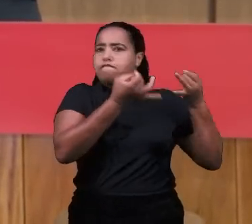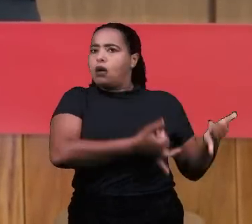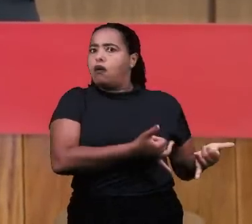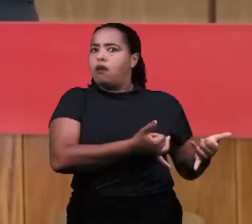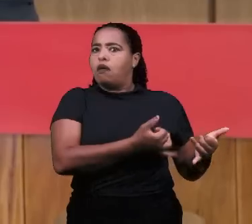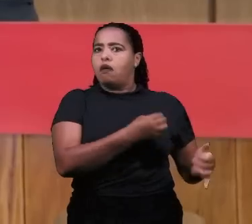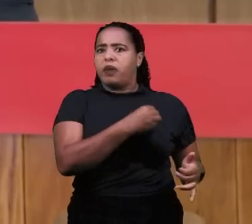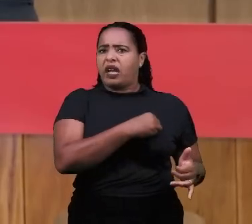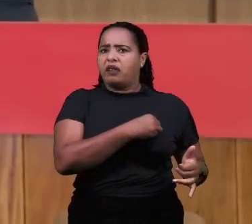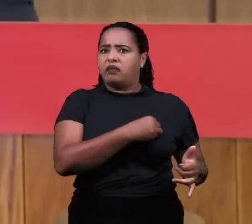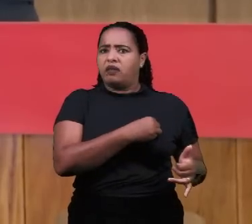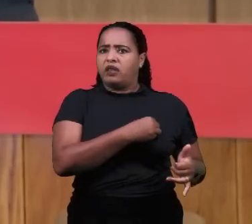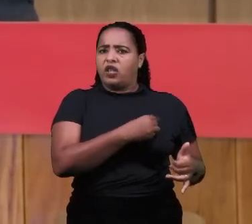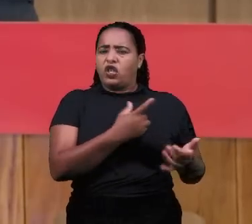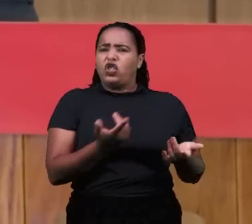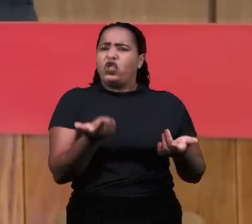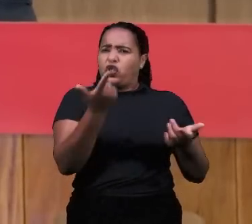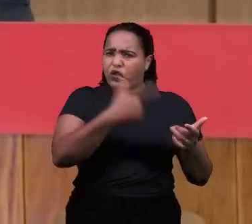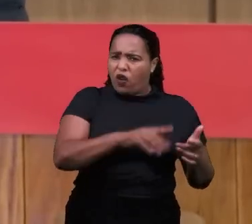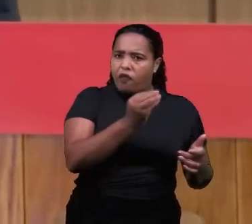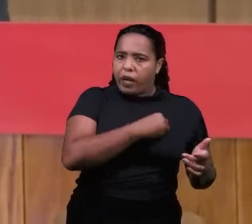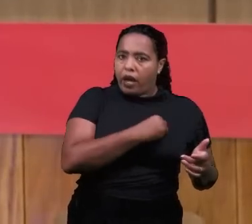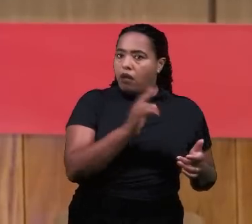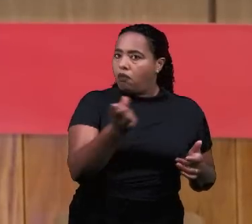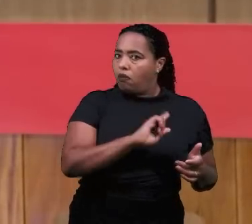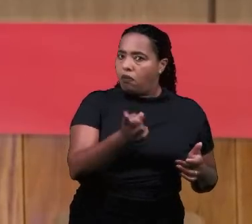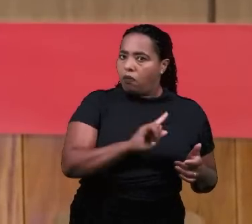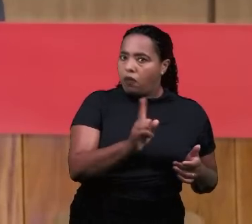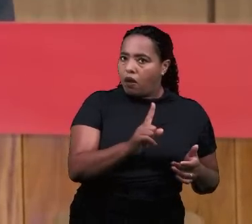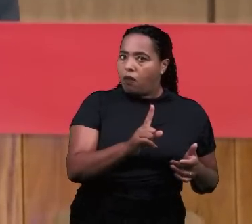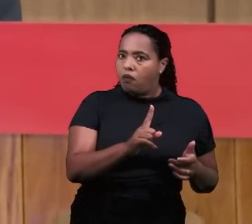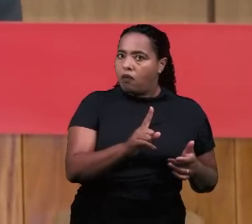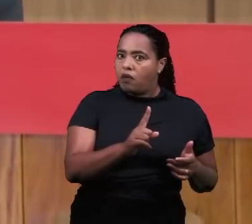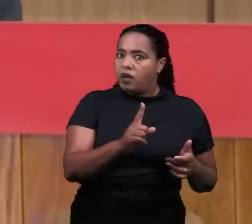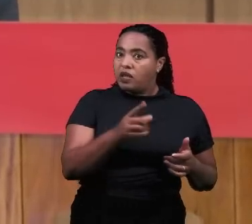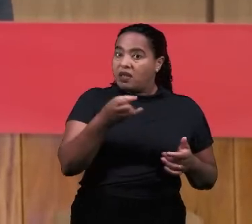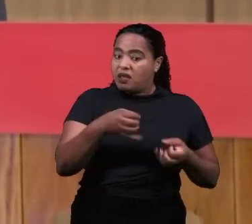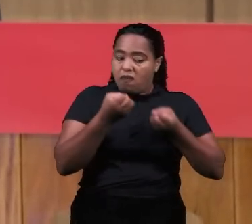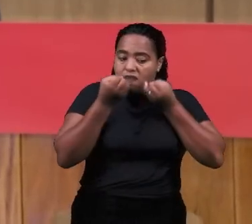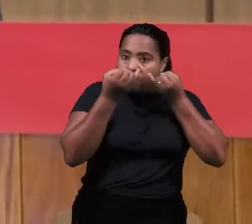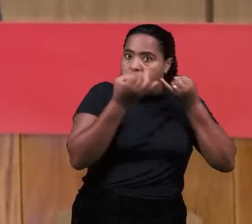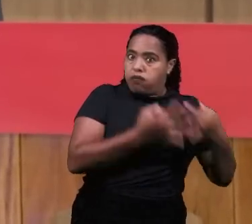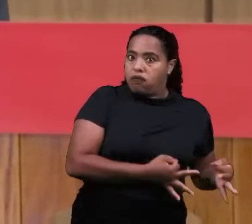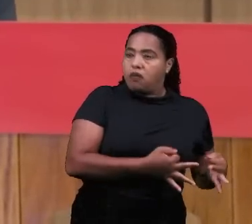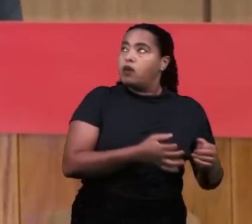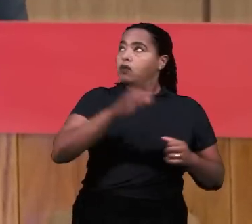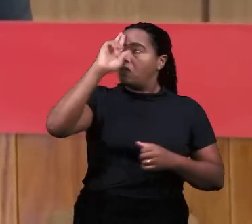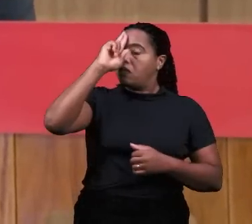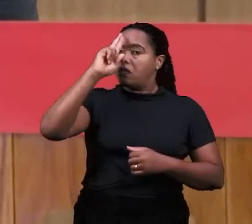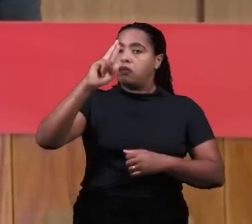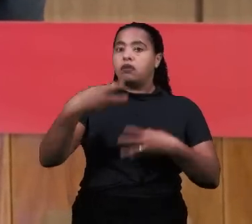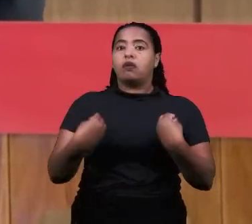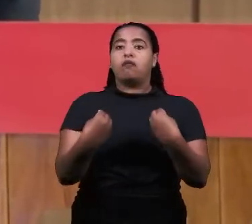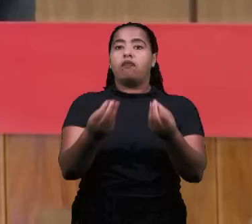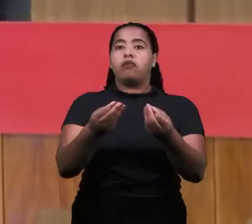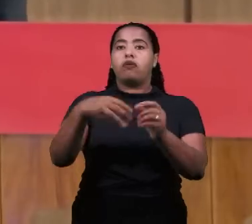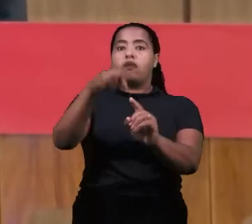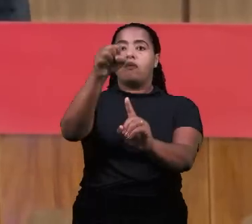pode voltar mais, e o Senhor vai te dar graça. Então observe bem aqui, ó. A